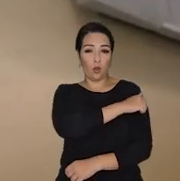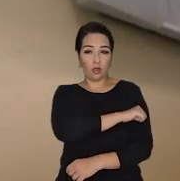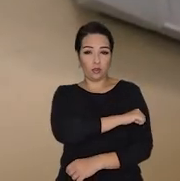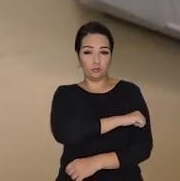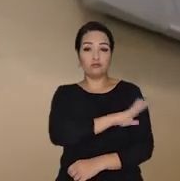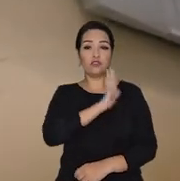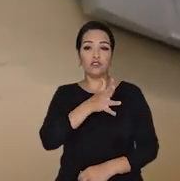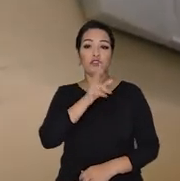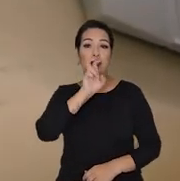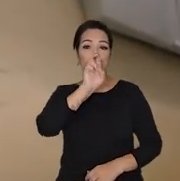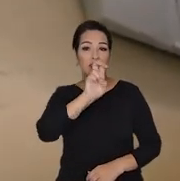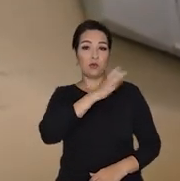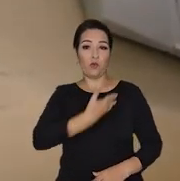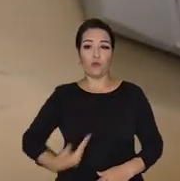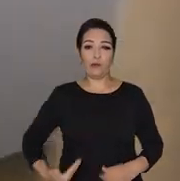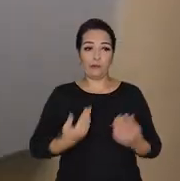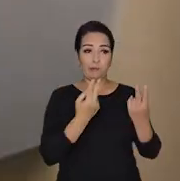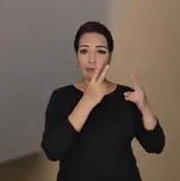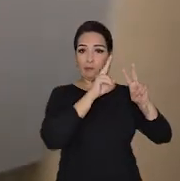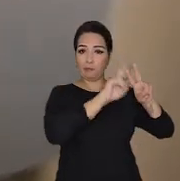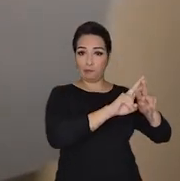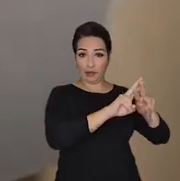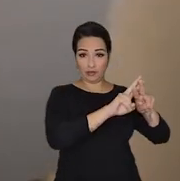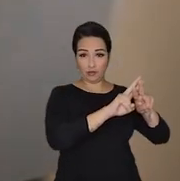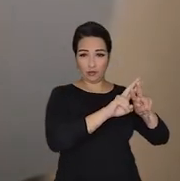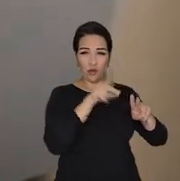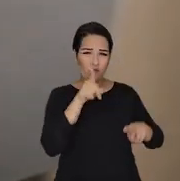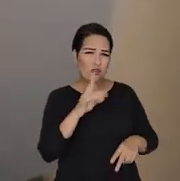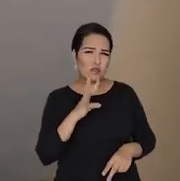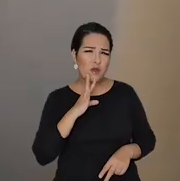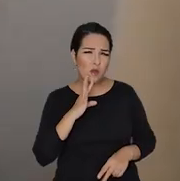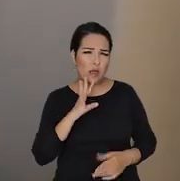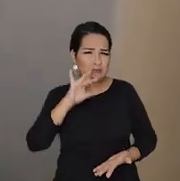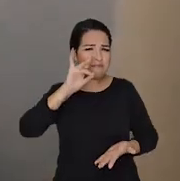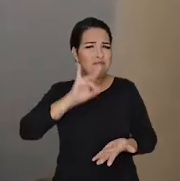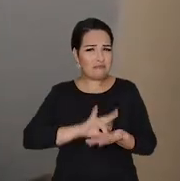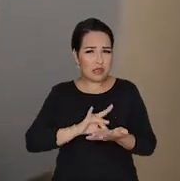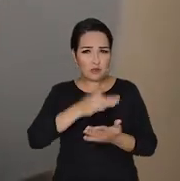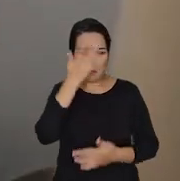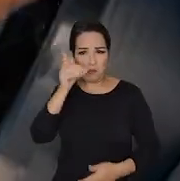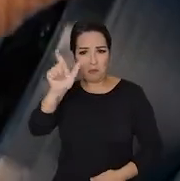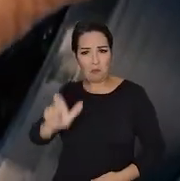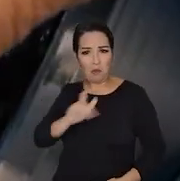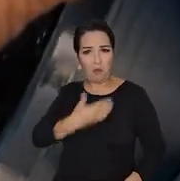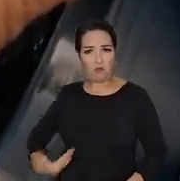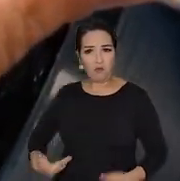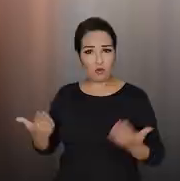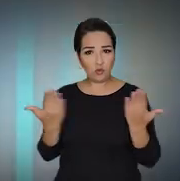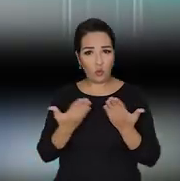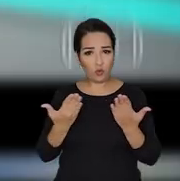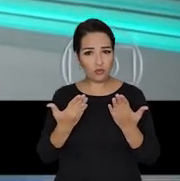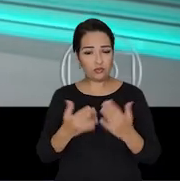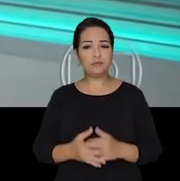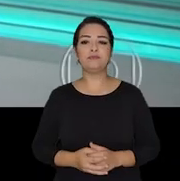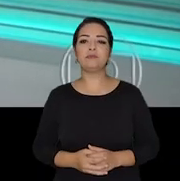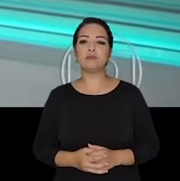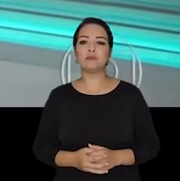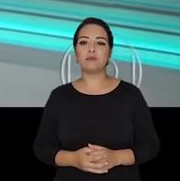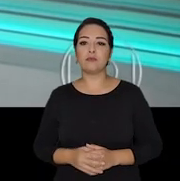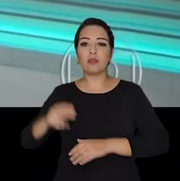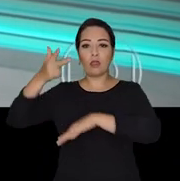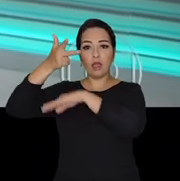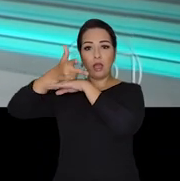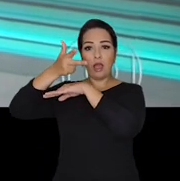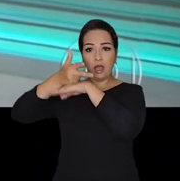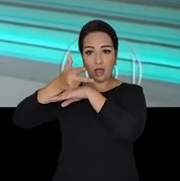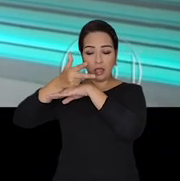O Rio teve 5 governadores presos nos últimos anos. Você conhece quem tá no governo hoje? Câmeras de